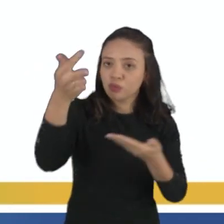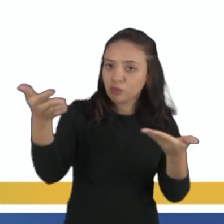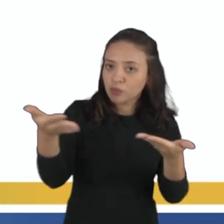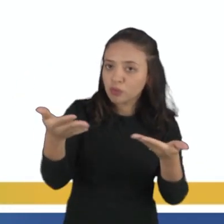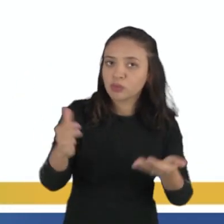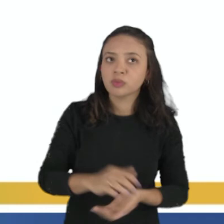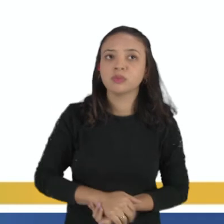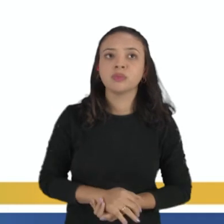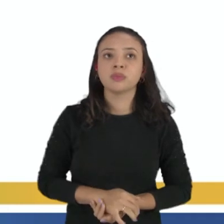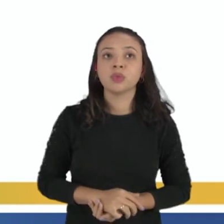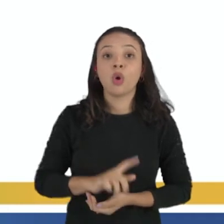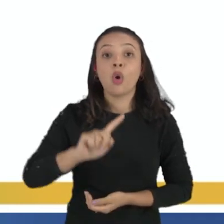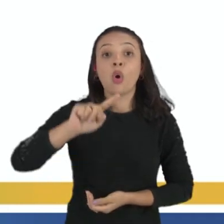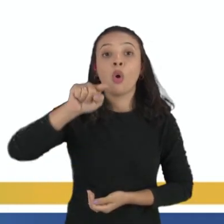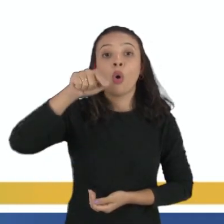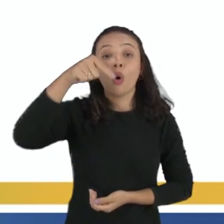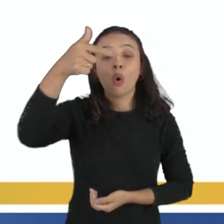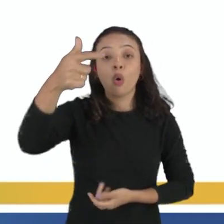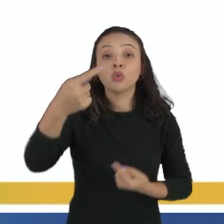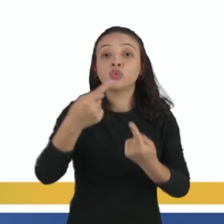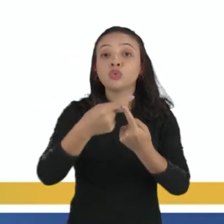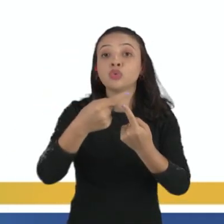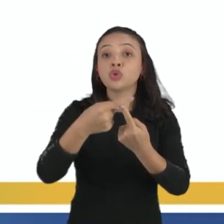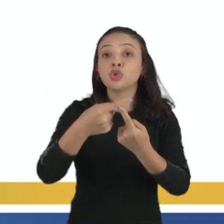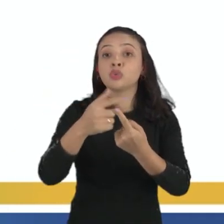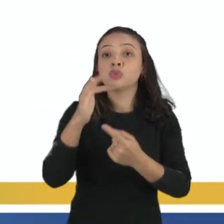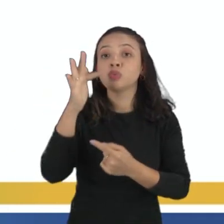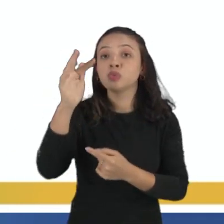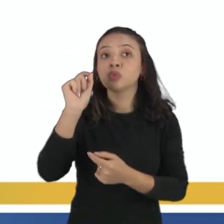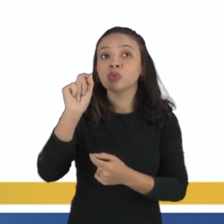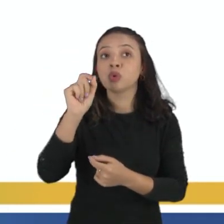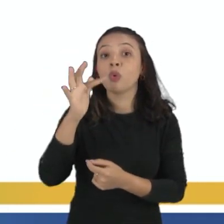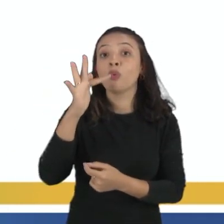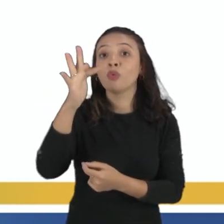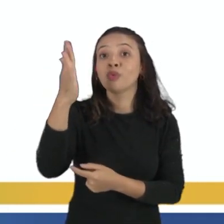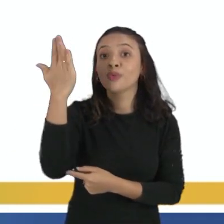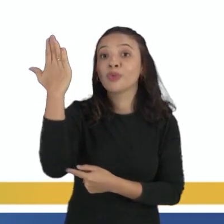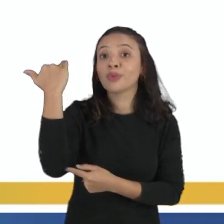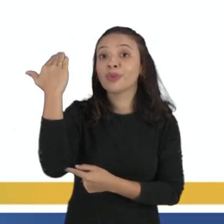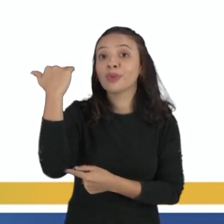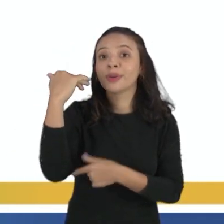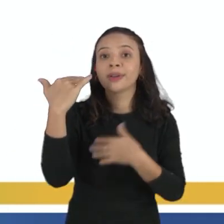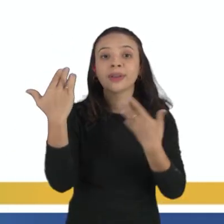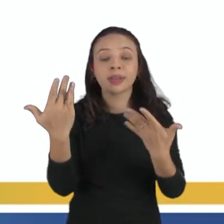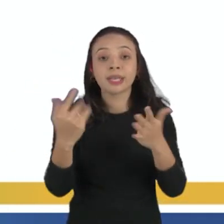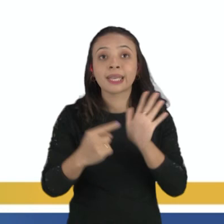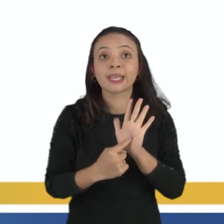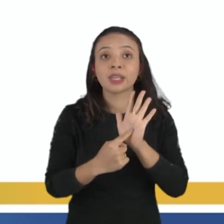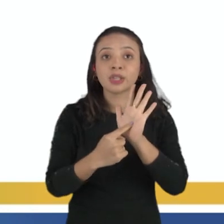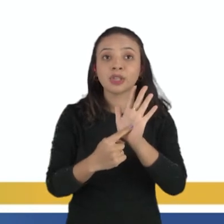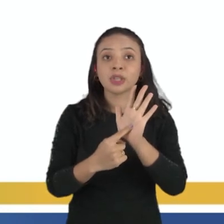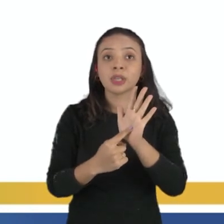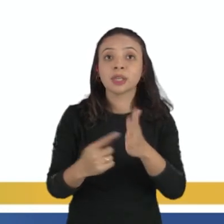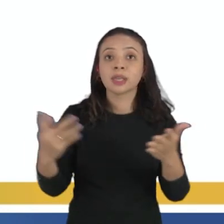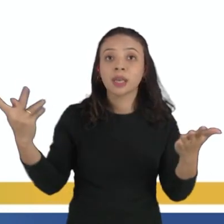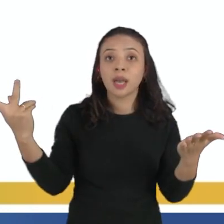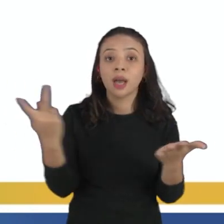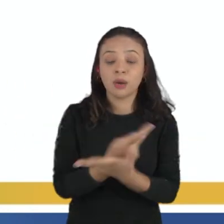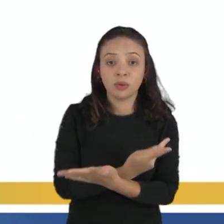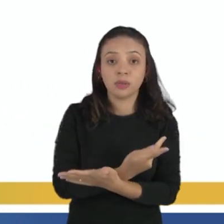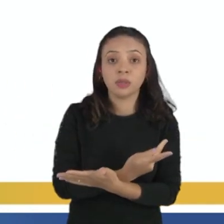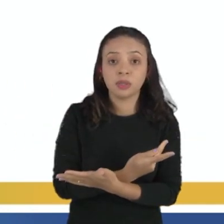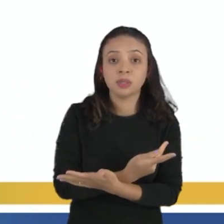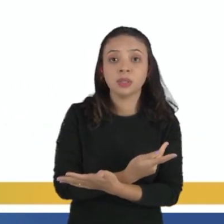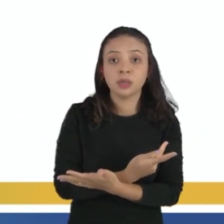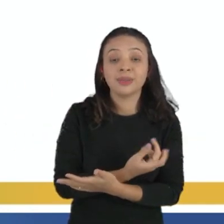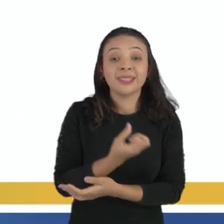presente. Agora, o outro futuro, para nós finalizarmos, é o futuro do pretérito. Indica fato que deve